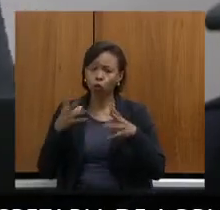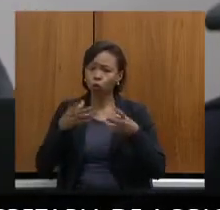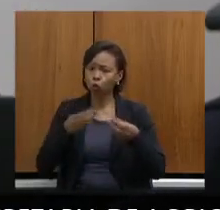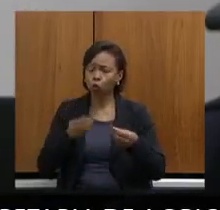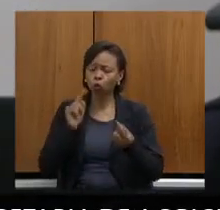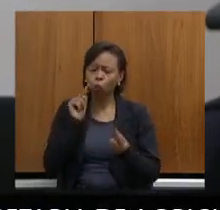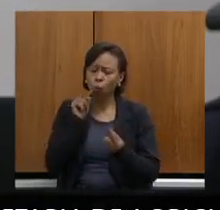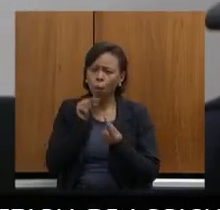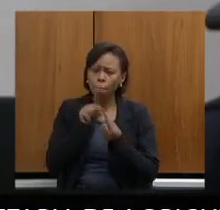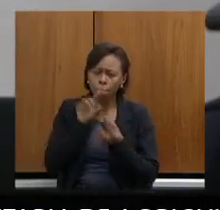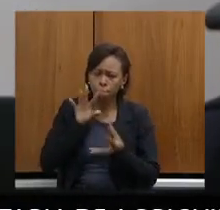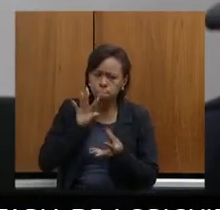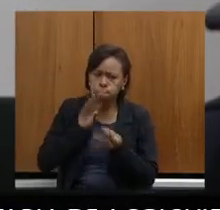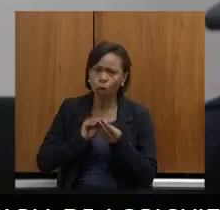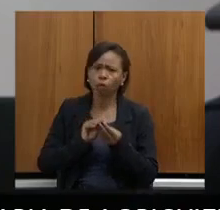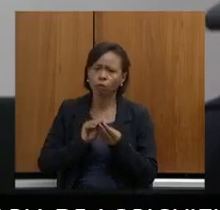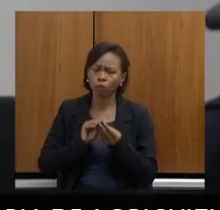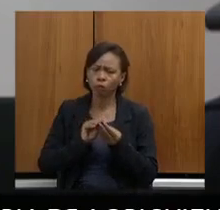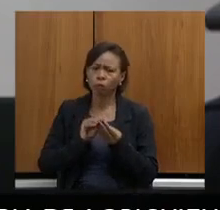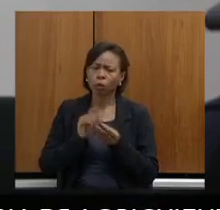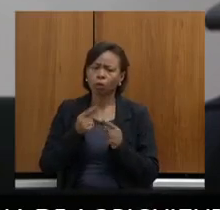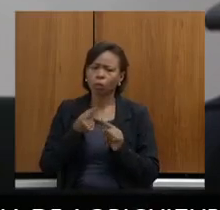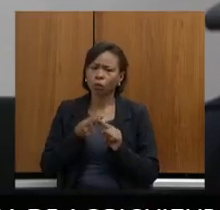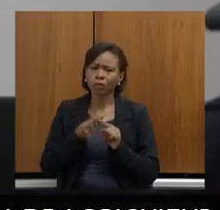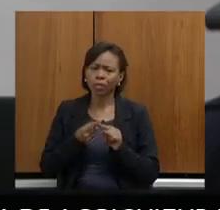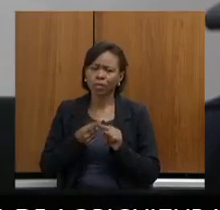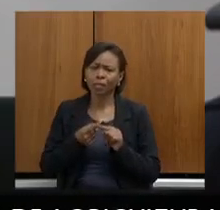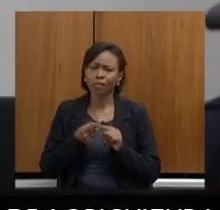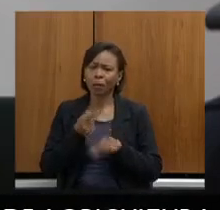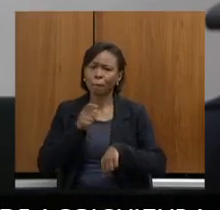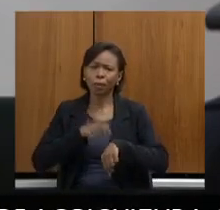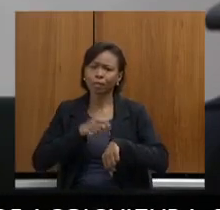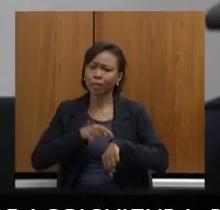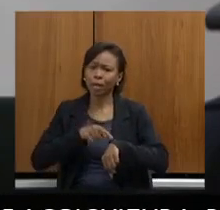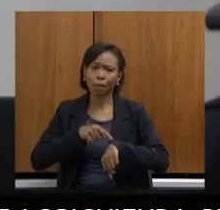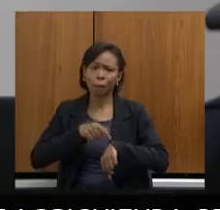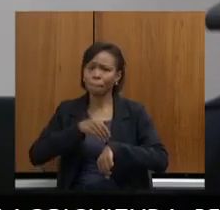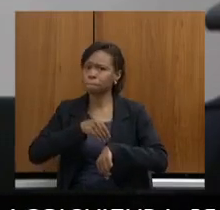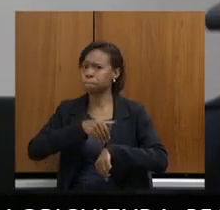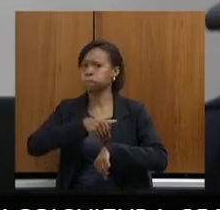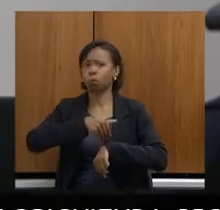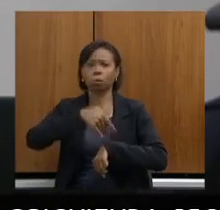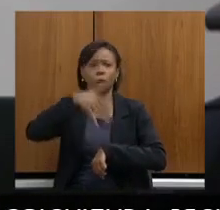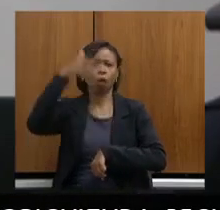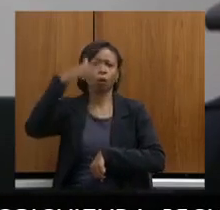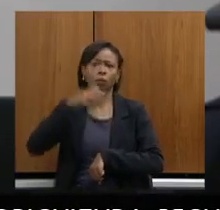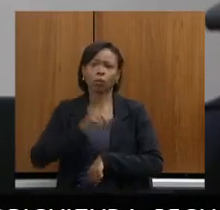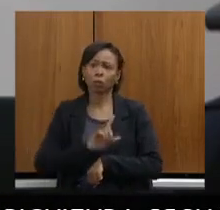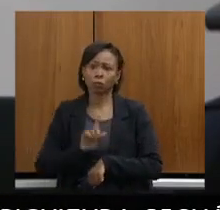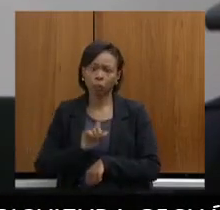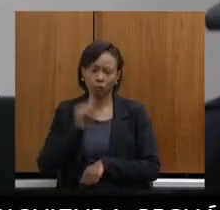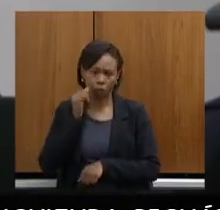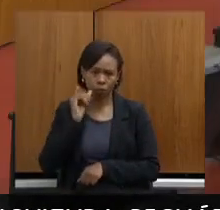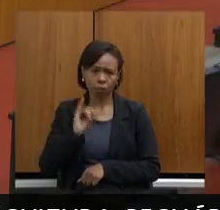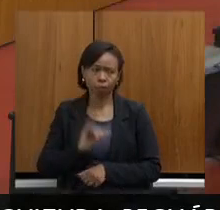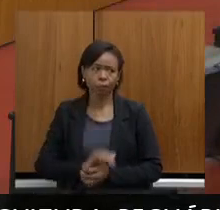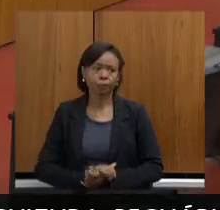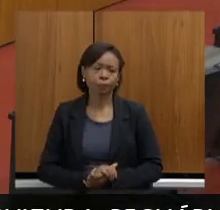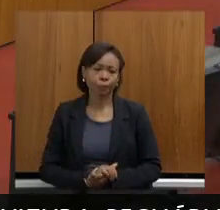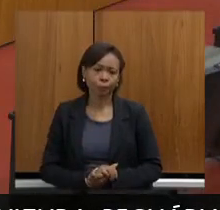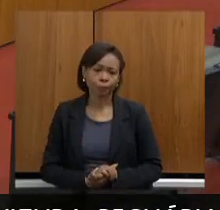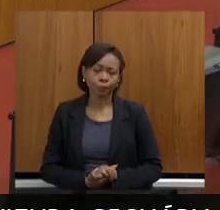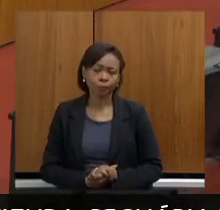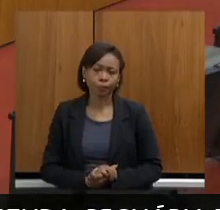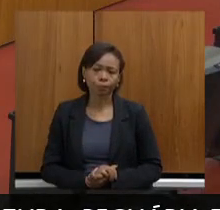objetivo nos questionamentos até porque senão nós não vamos nós vamos estourar o nosso horário aqui sem todos que querem usar a palavra usar